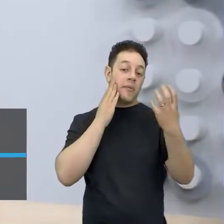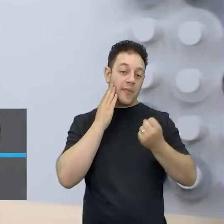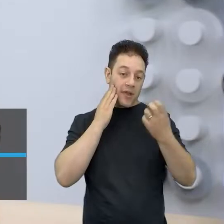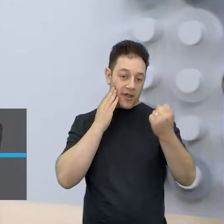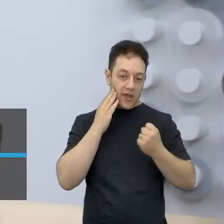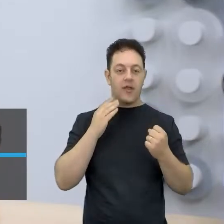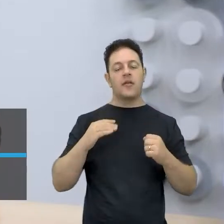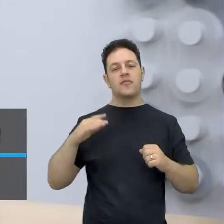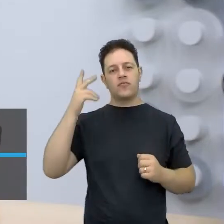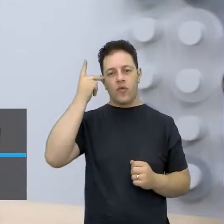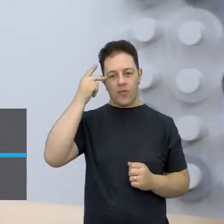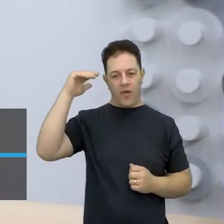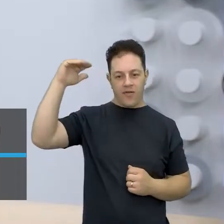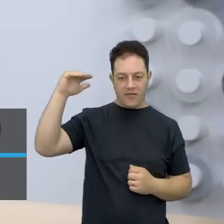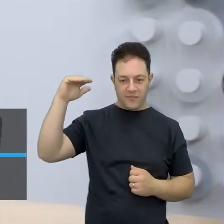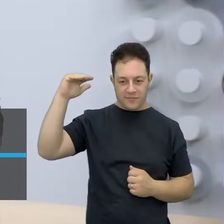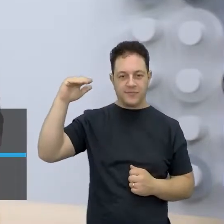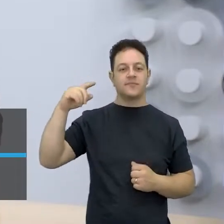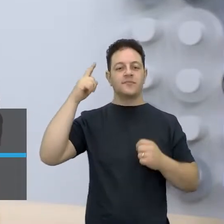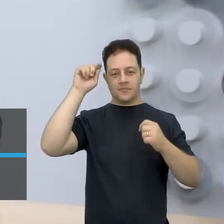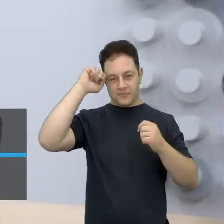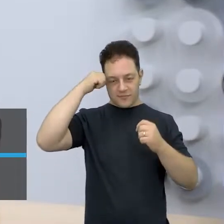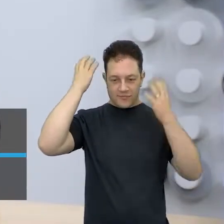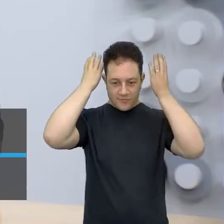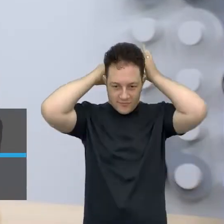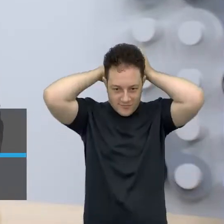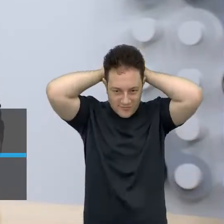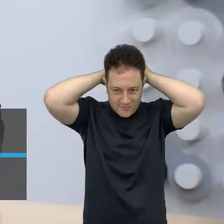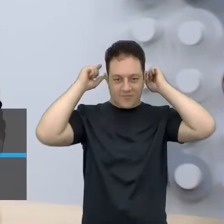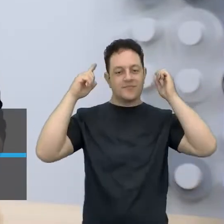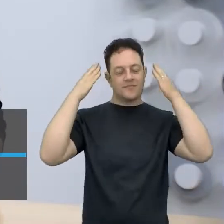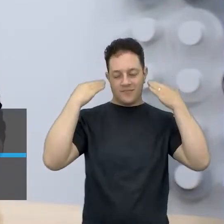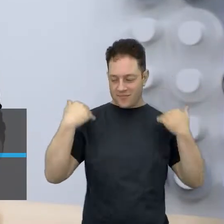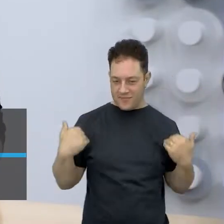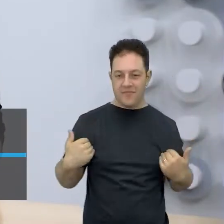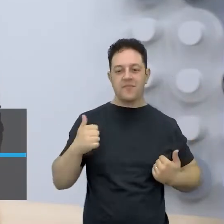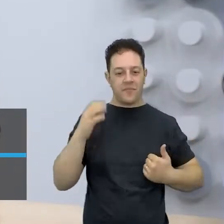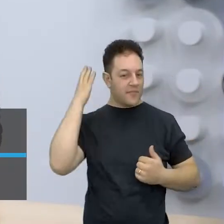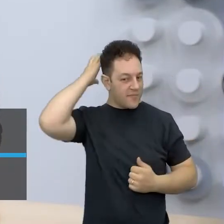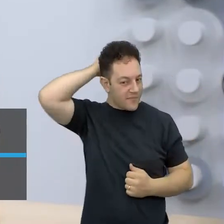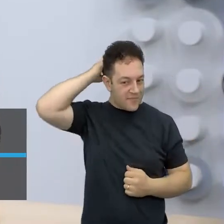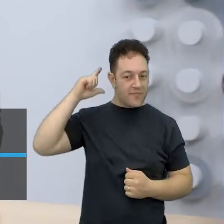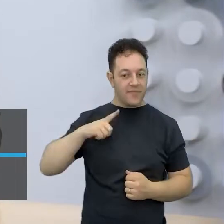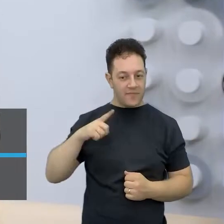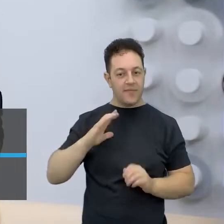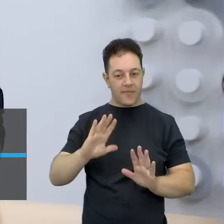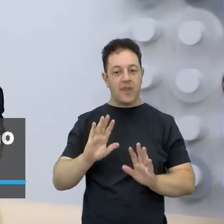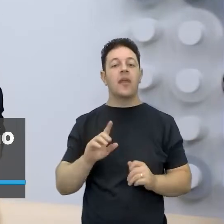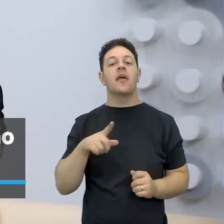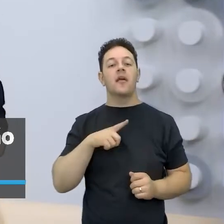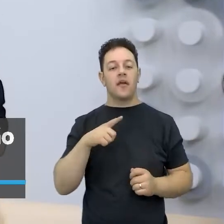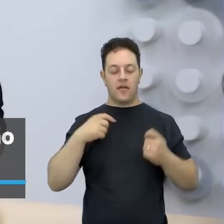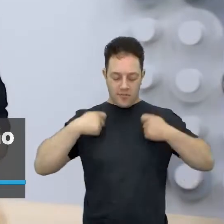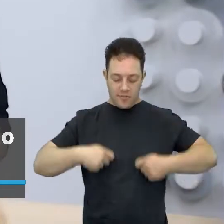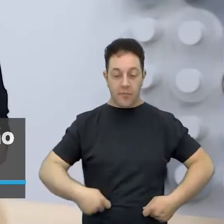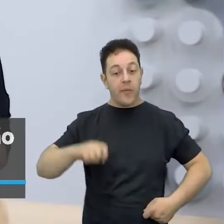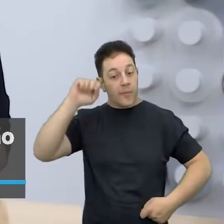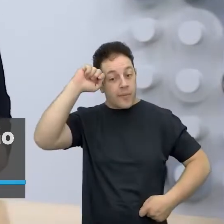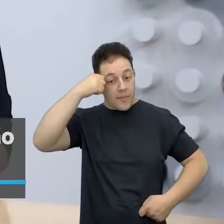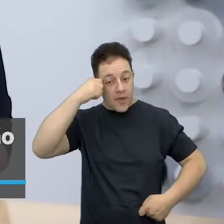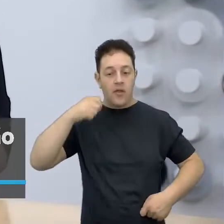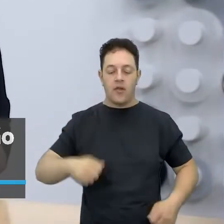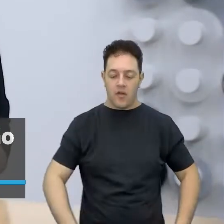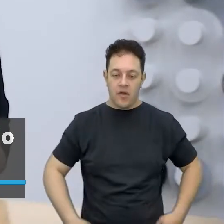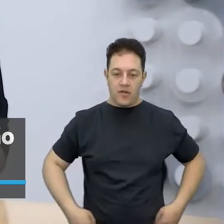estatura mediana, estou de cabelos presos, eles são compridos, mas estão presos. Estou com uma blusinha preta, uma